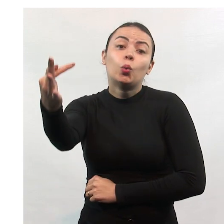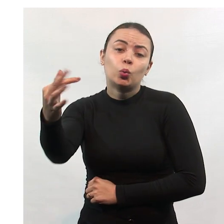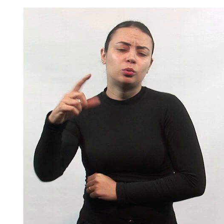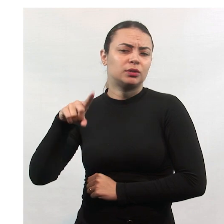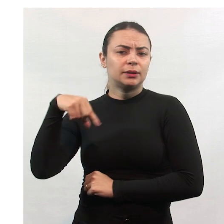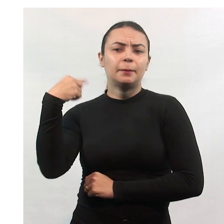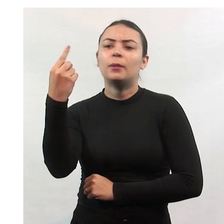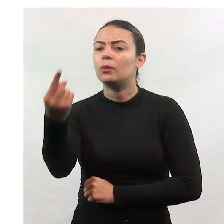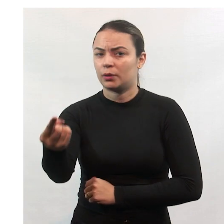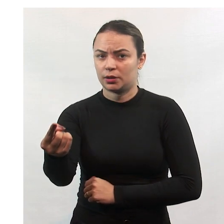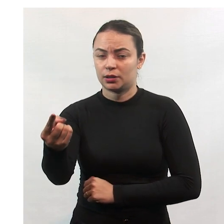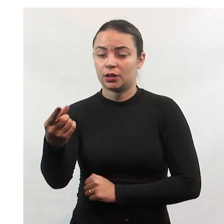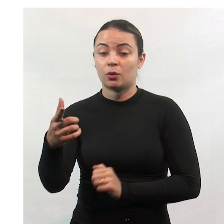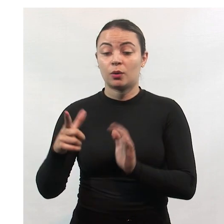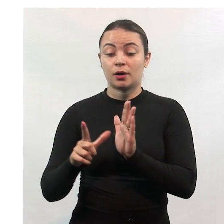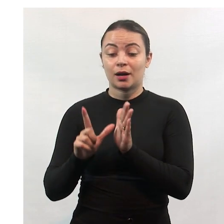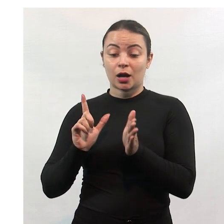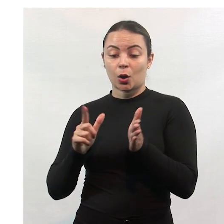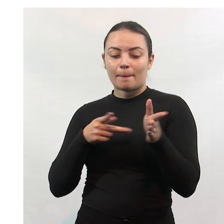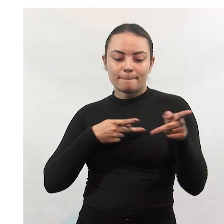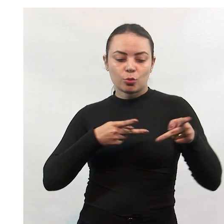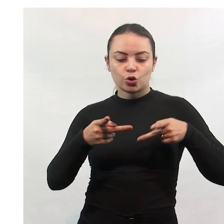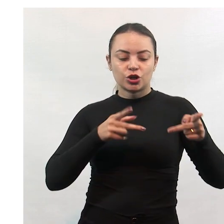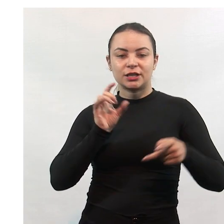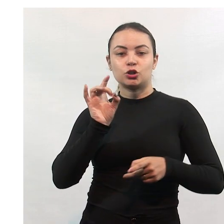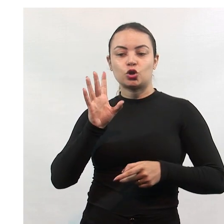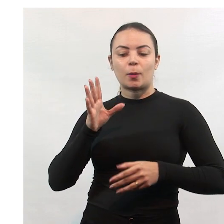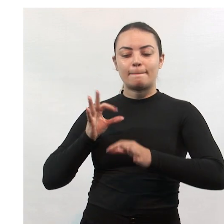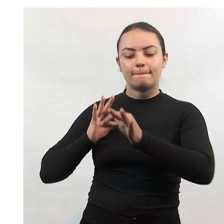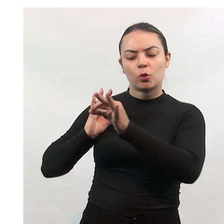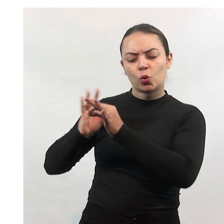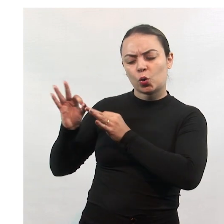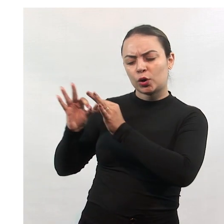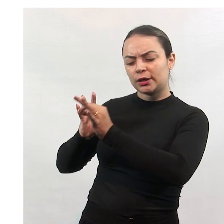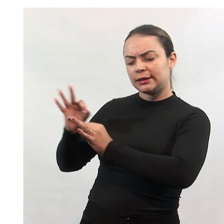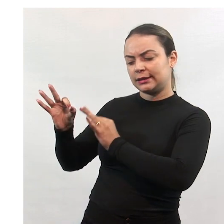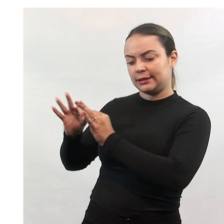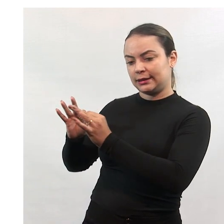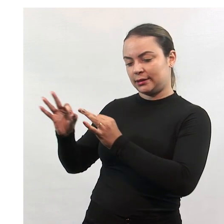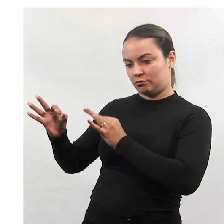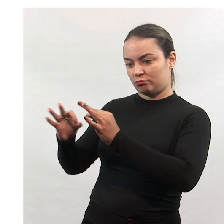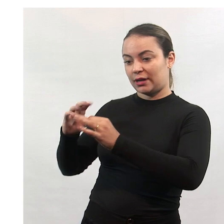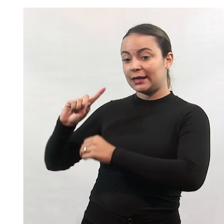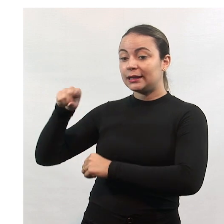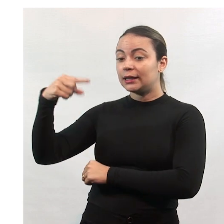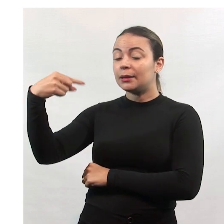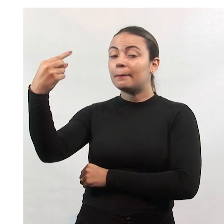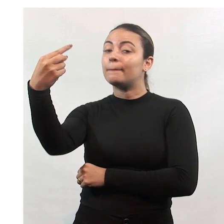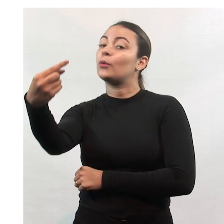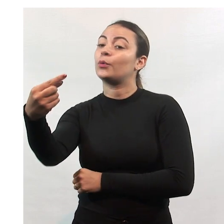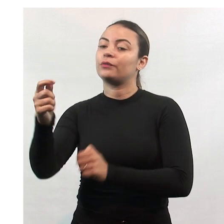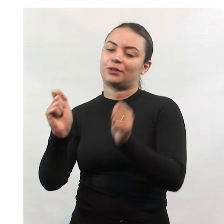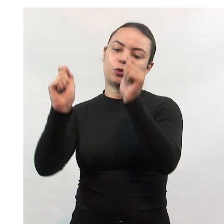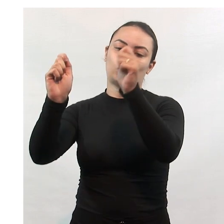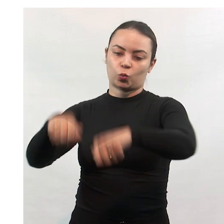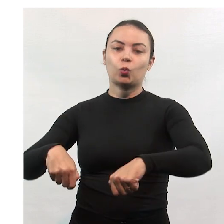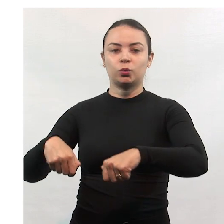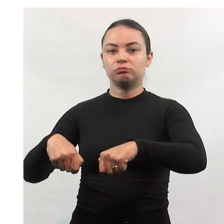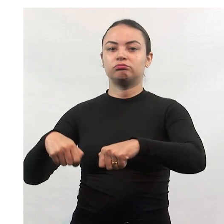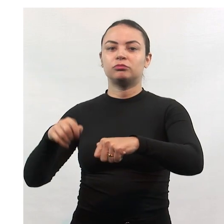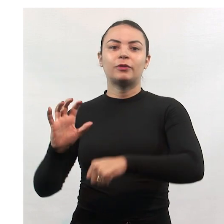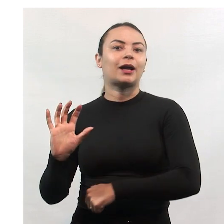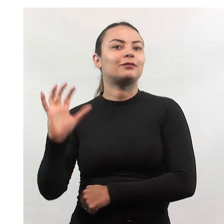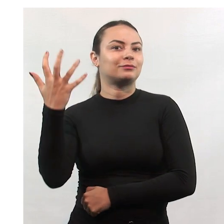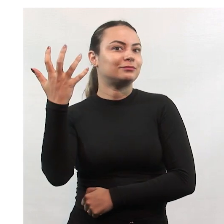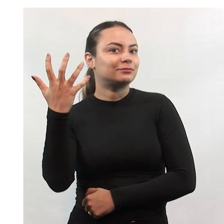executada, logo ela vai acontecer no futuro. O relatório de pesquisa, que daí já é